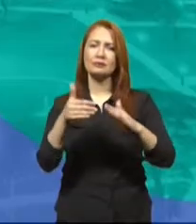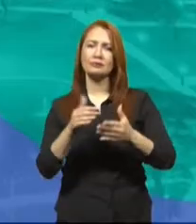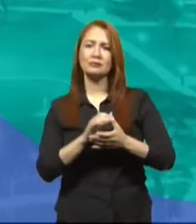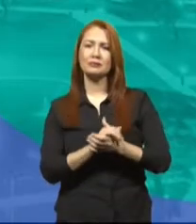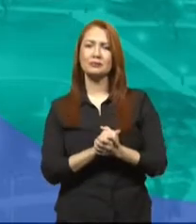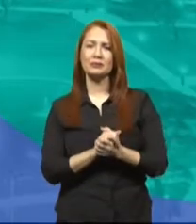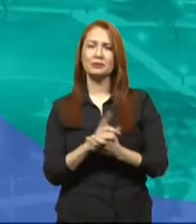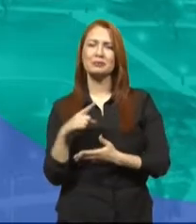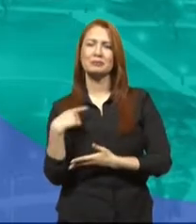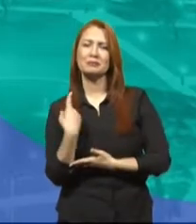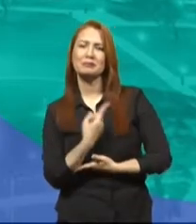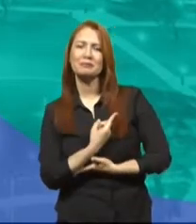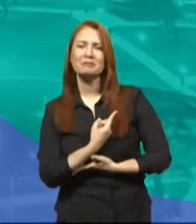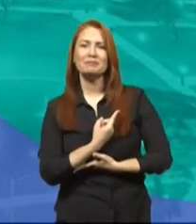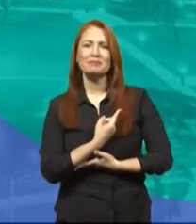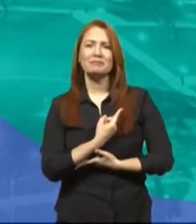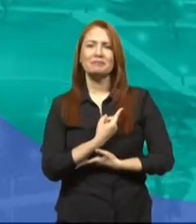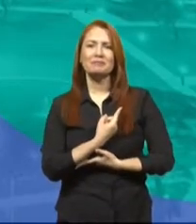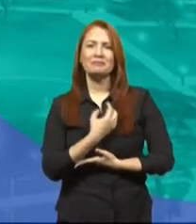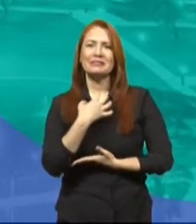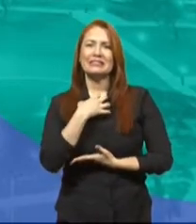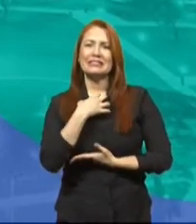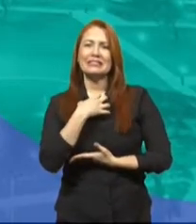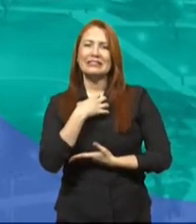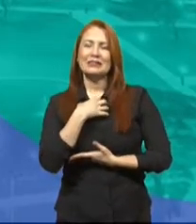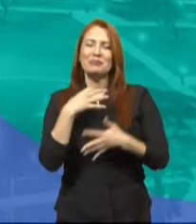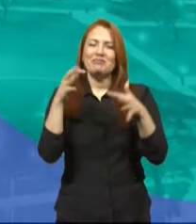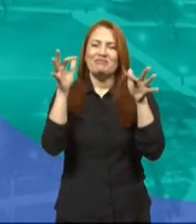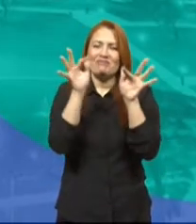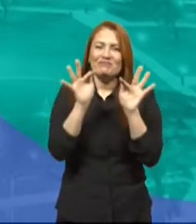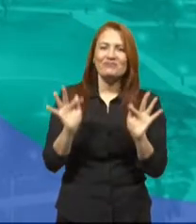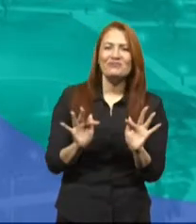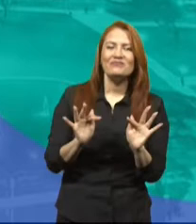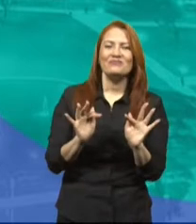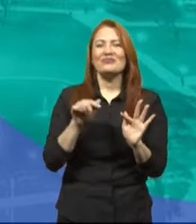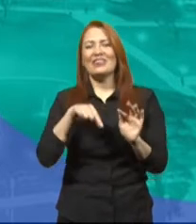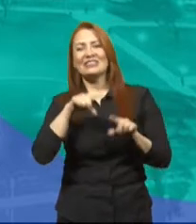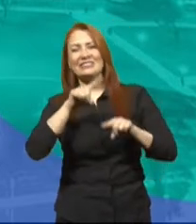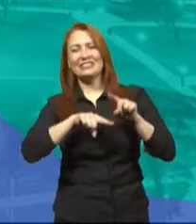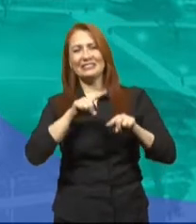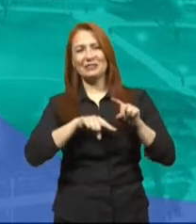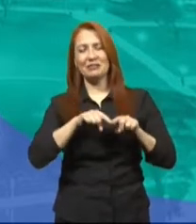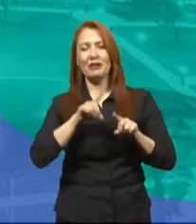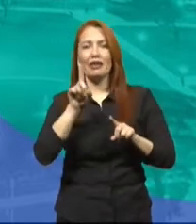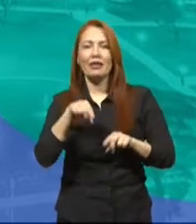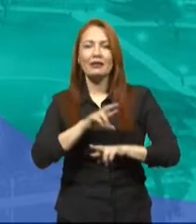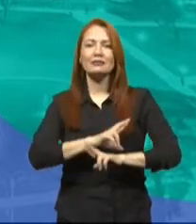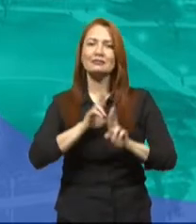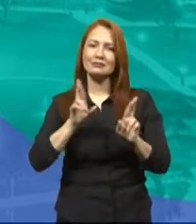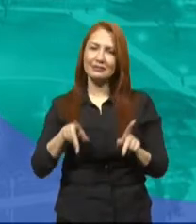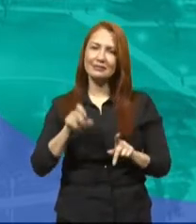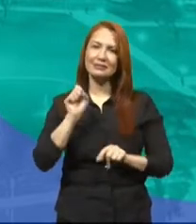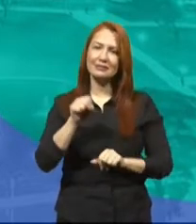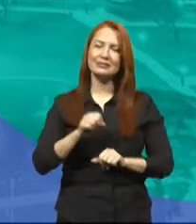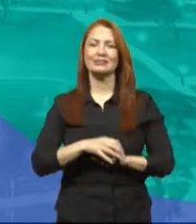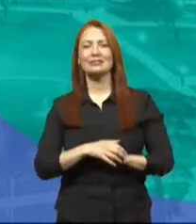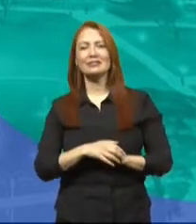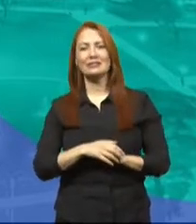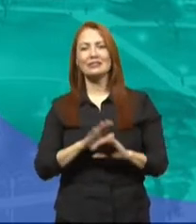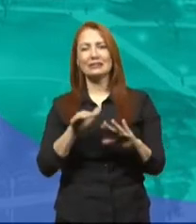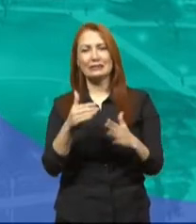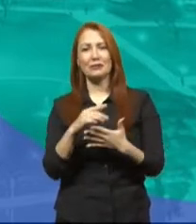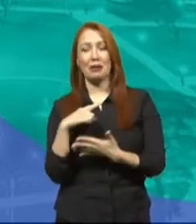nós muito gratificante com essas atividades que nós desenvolvemos. Esse diferencial que a nossa cooperativa